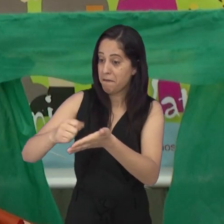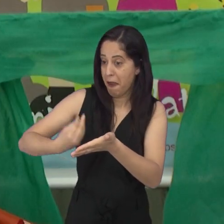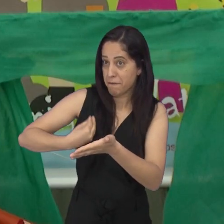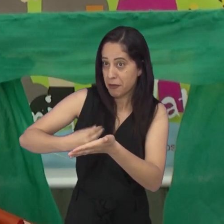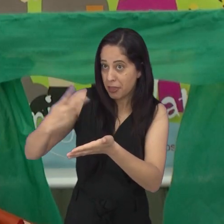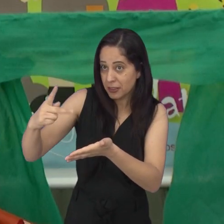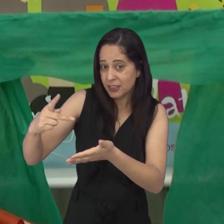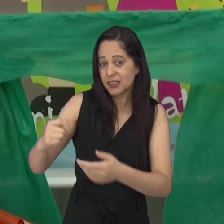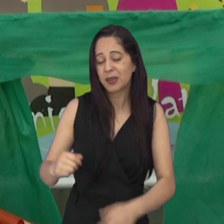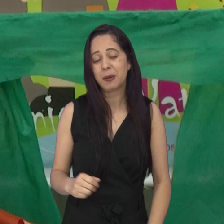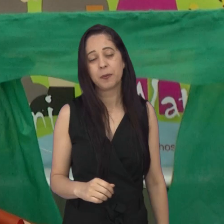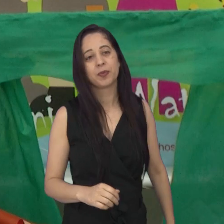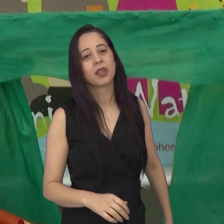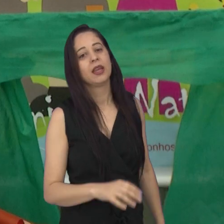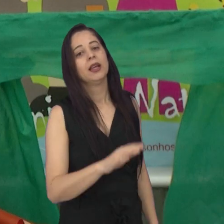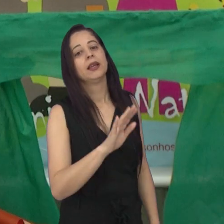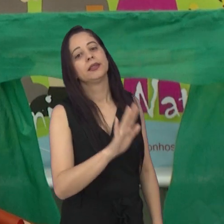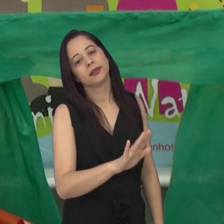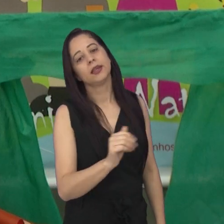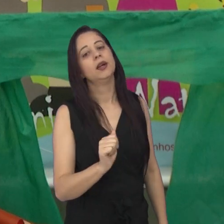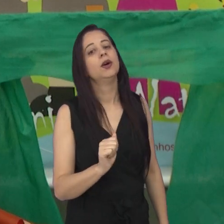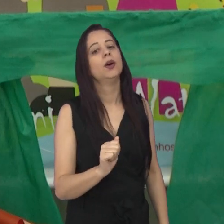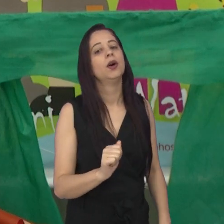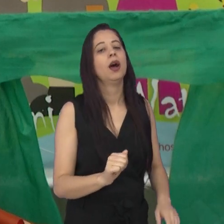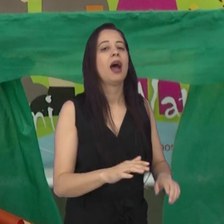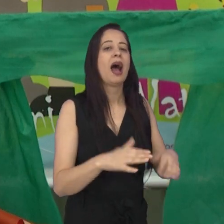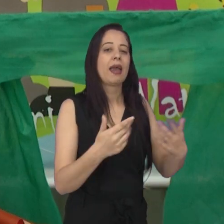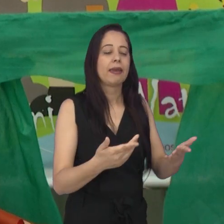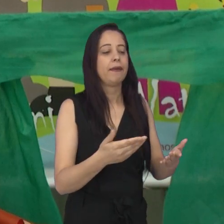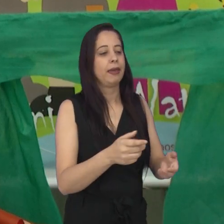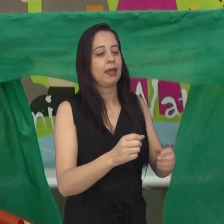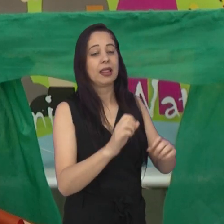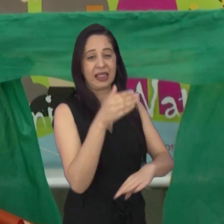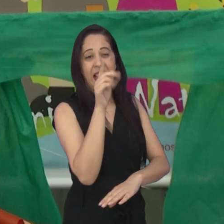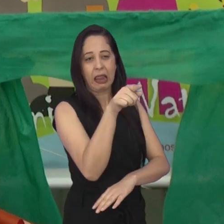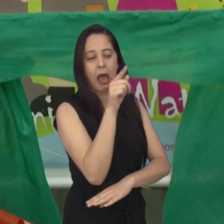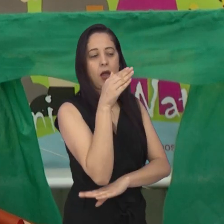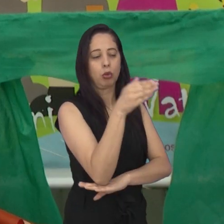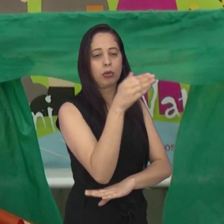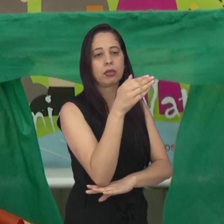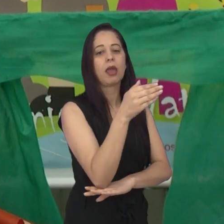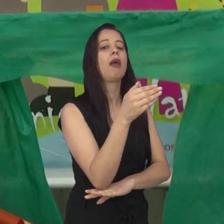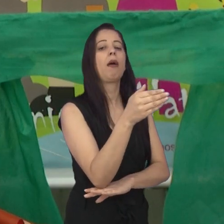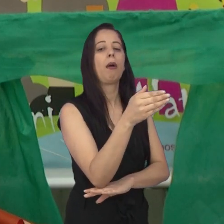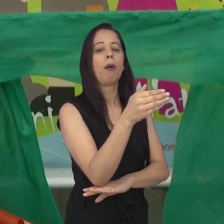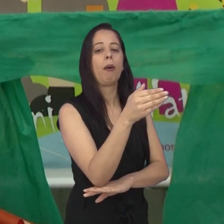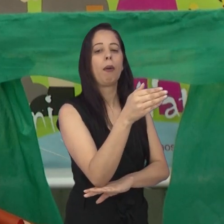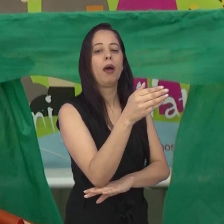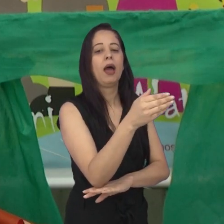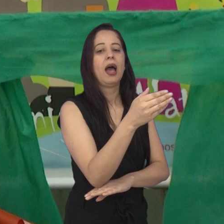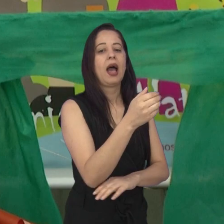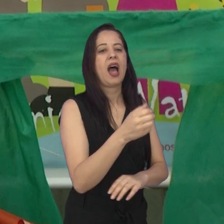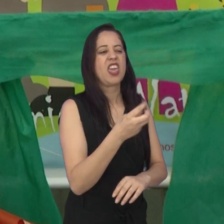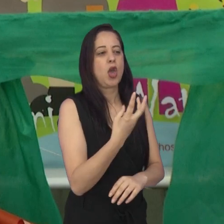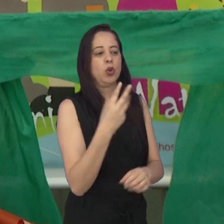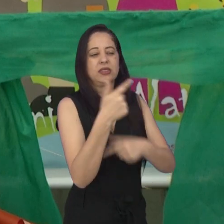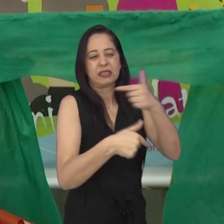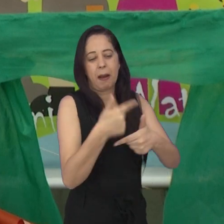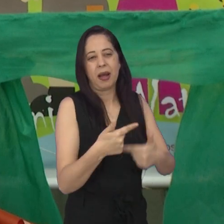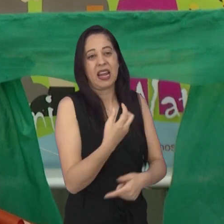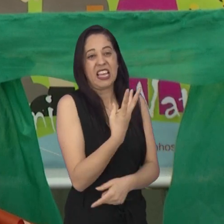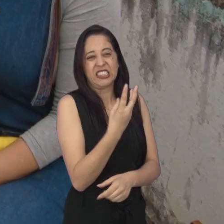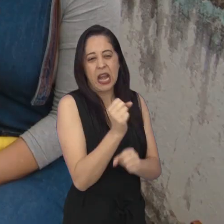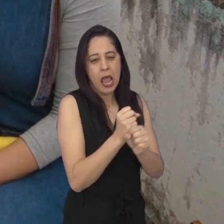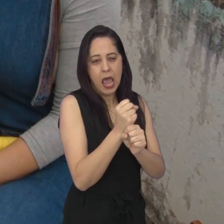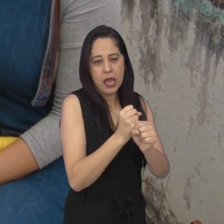eventos no colégio, eles queriam que eu também ajudasse um pouco nessa parte de compras, eventos, de hotel. Aí trabalhei mais um bocadinho aí, uns 3